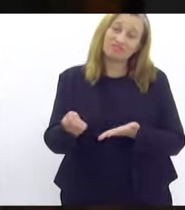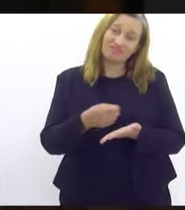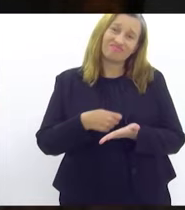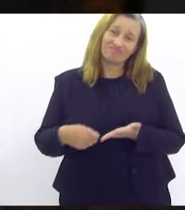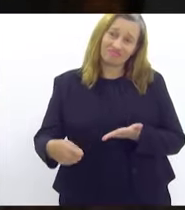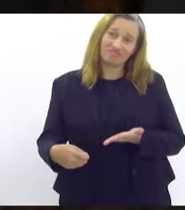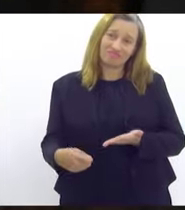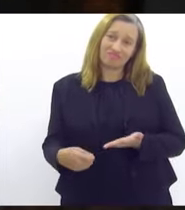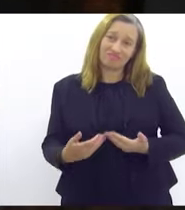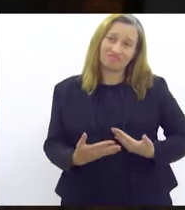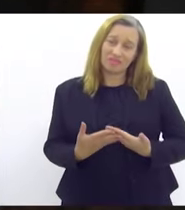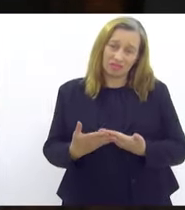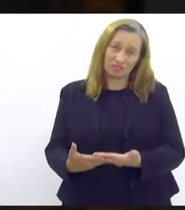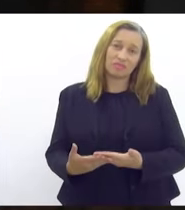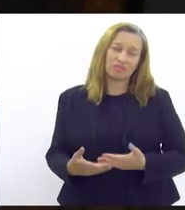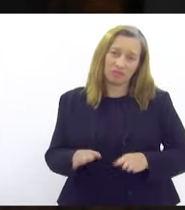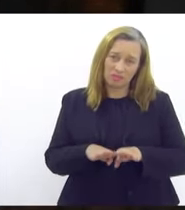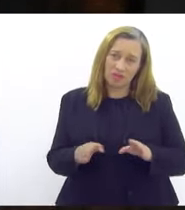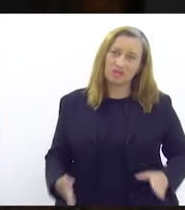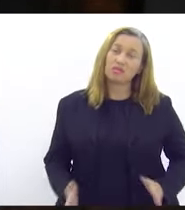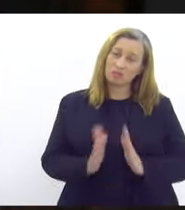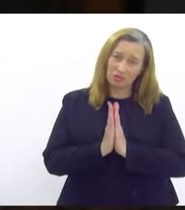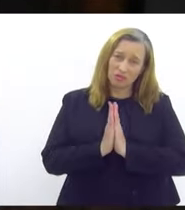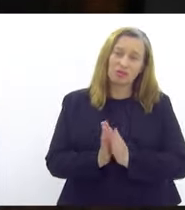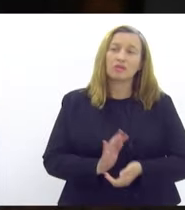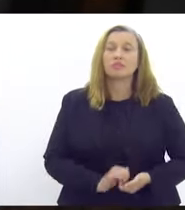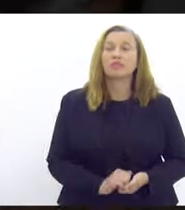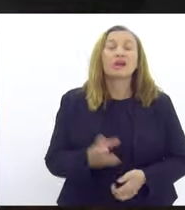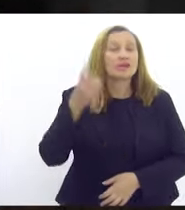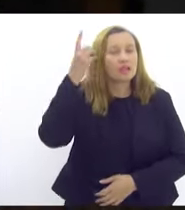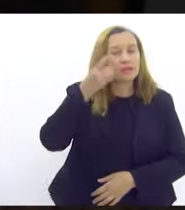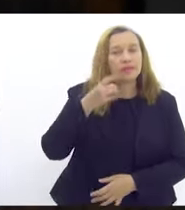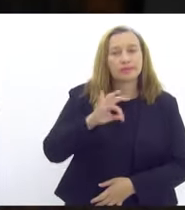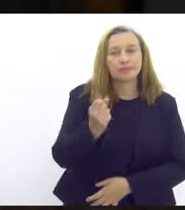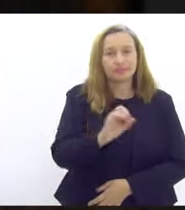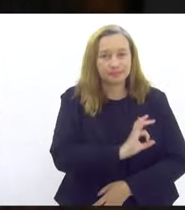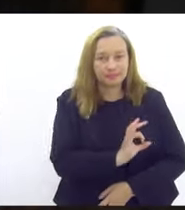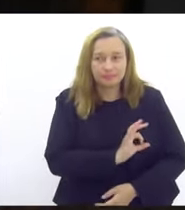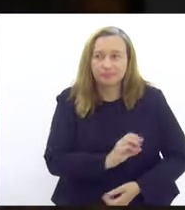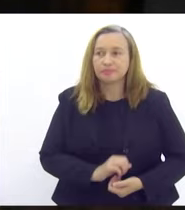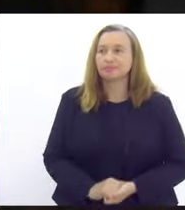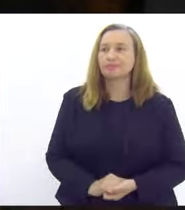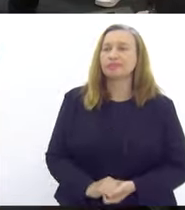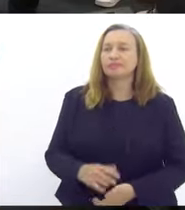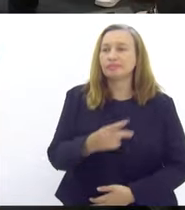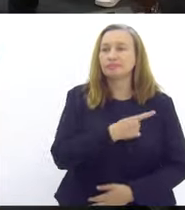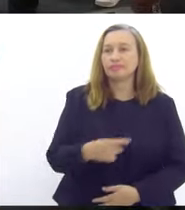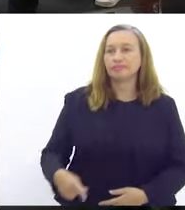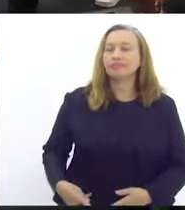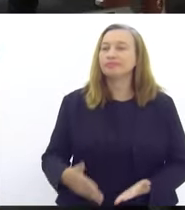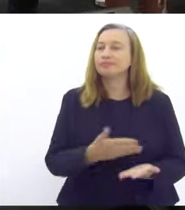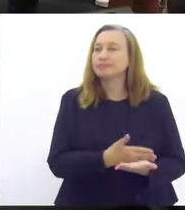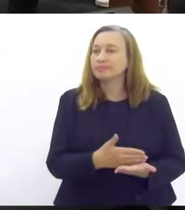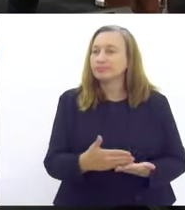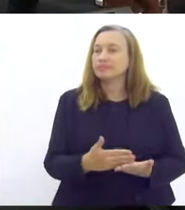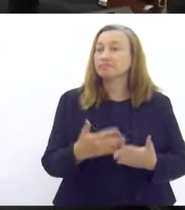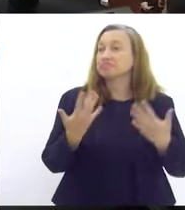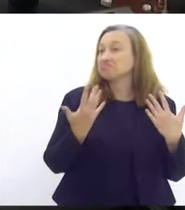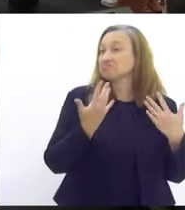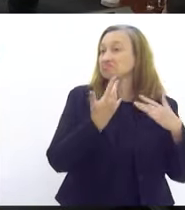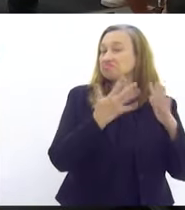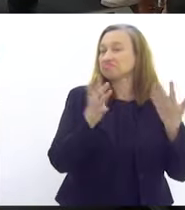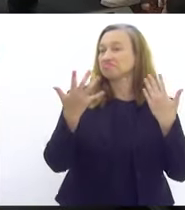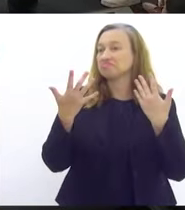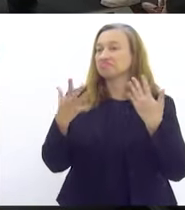à mesa, por favor. Deputada Marta Rocha. Presidente, inicialmente louvar